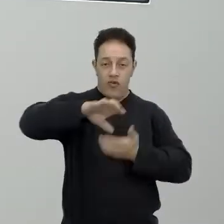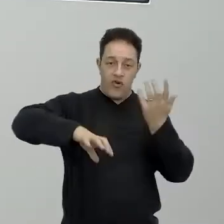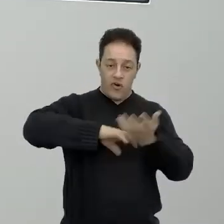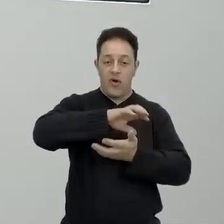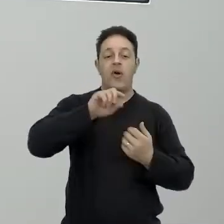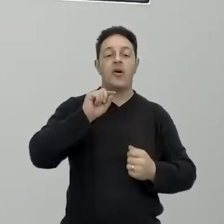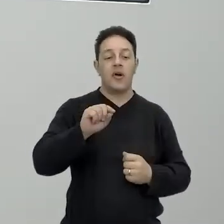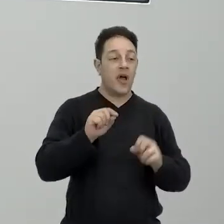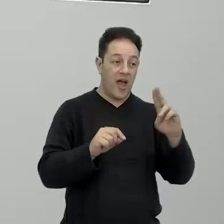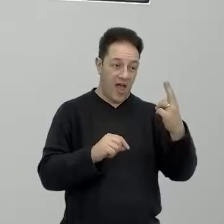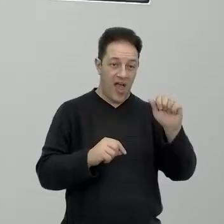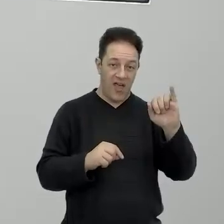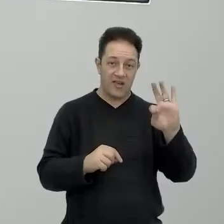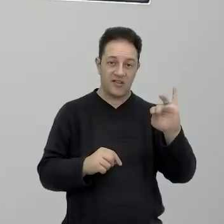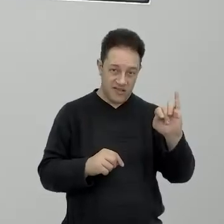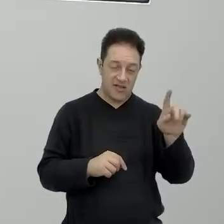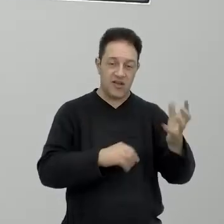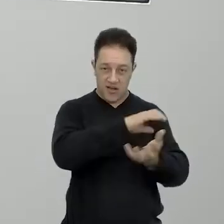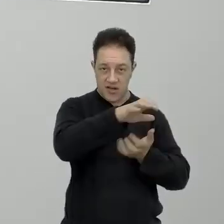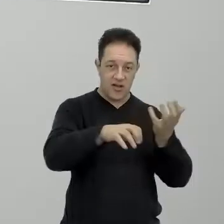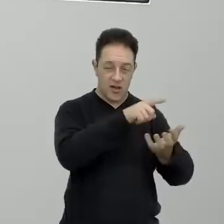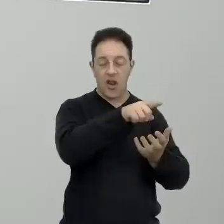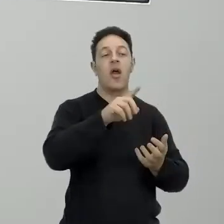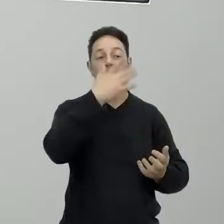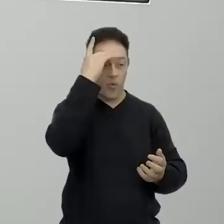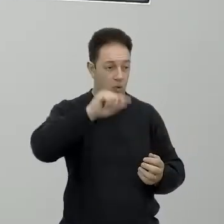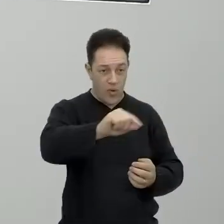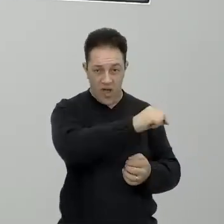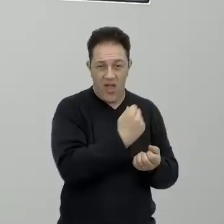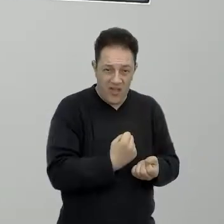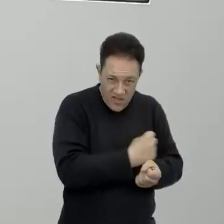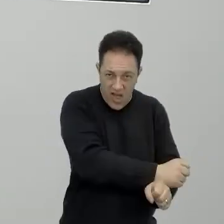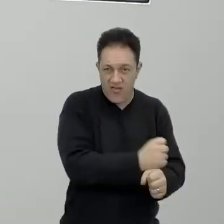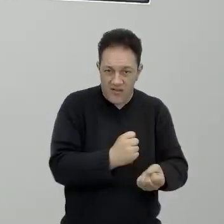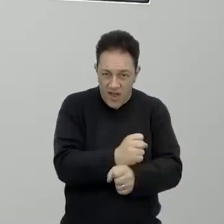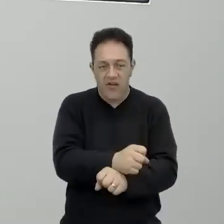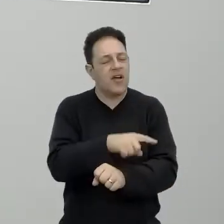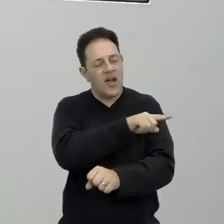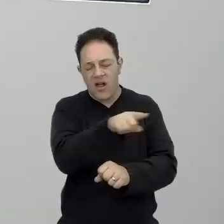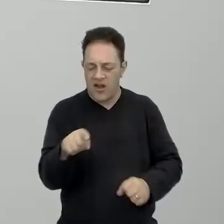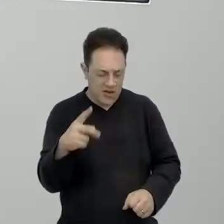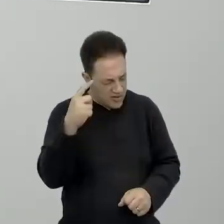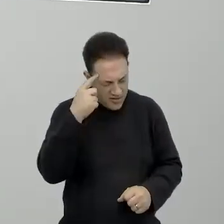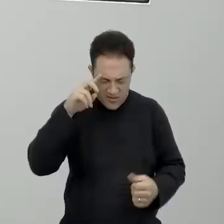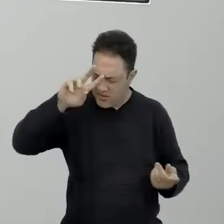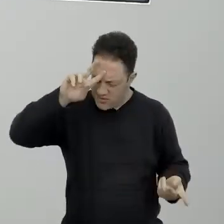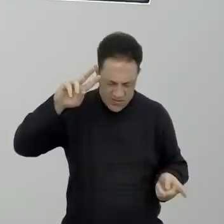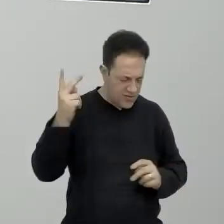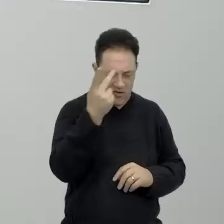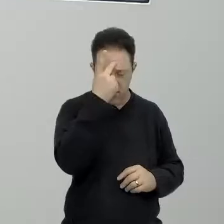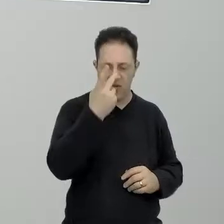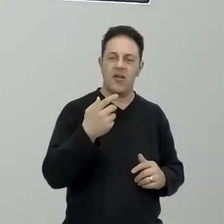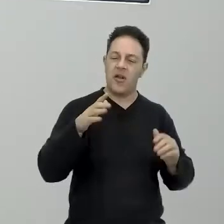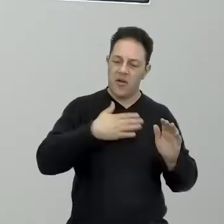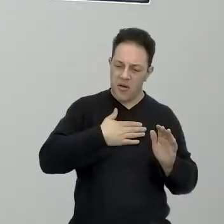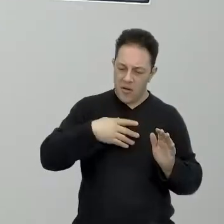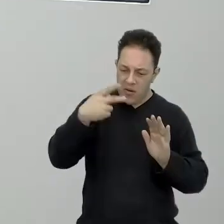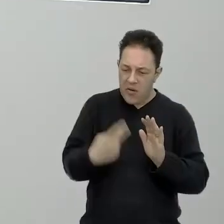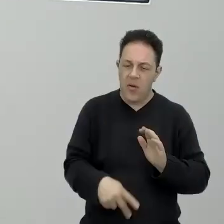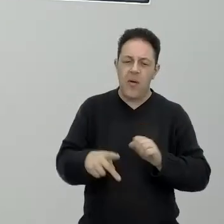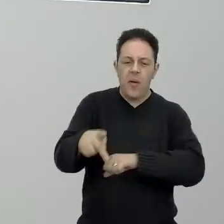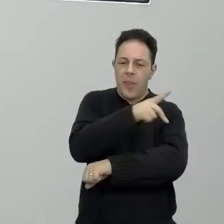em que as pessoas que eram escravizadas, elas mudaram a constituição do seu país,